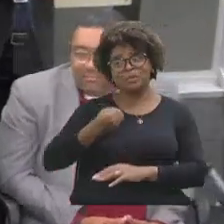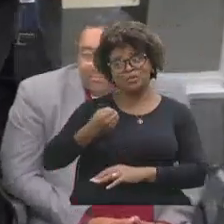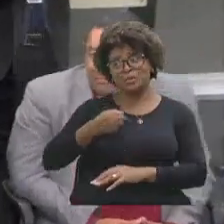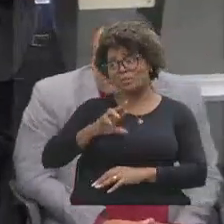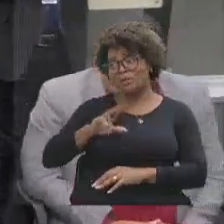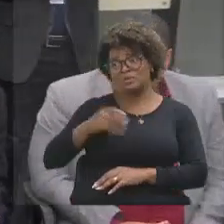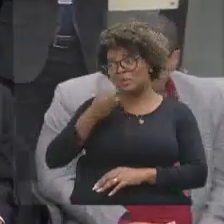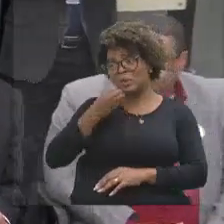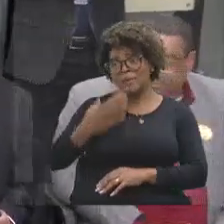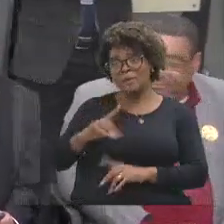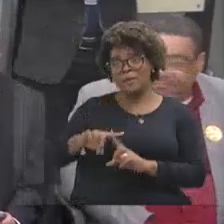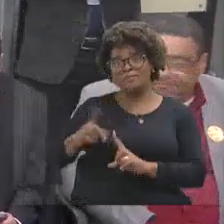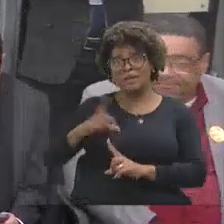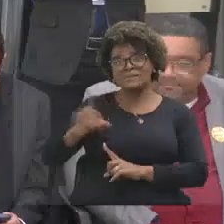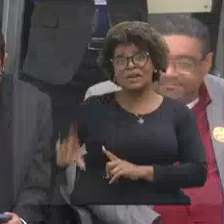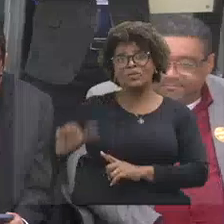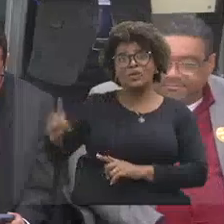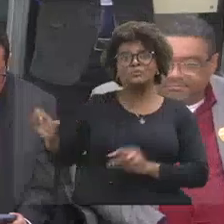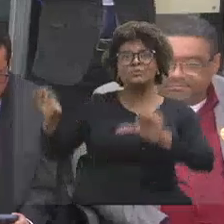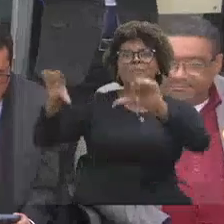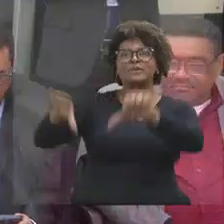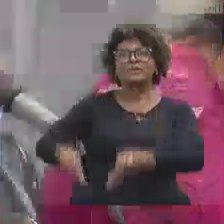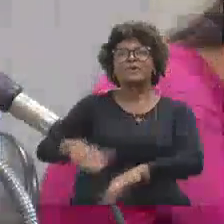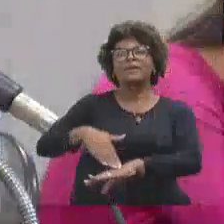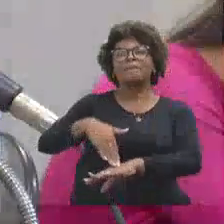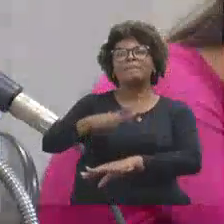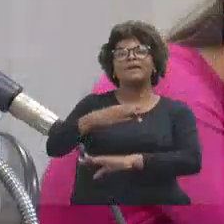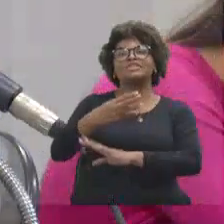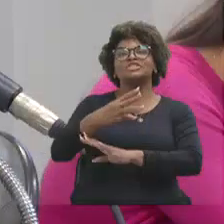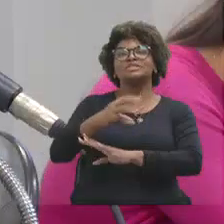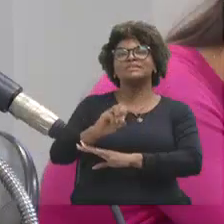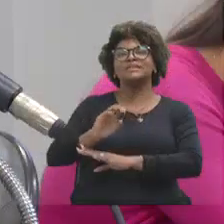falando vai de 30 bilhões aí